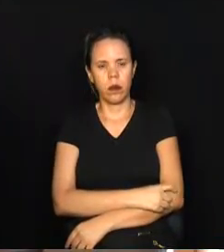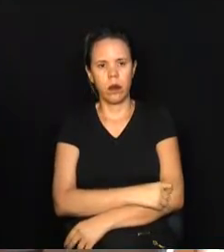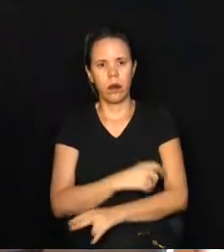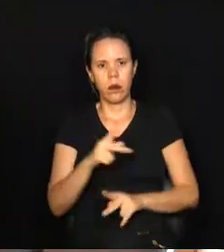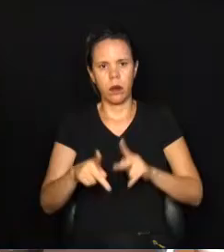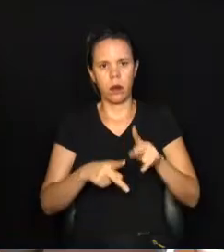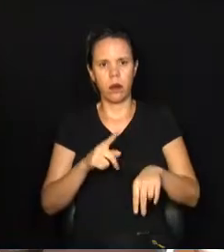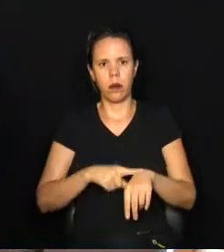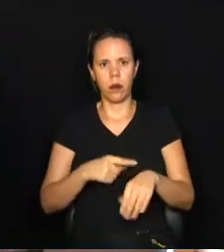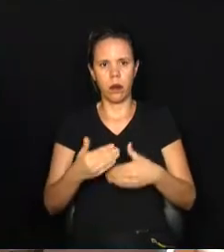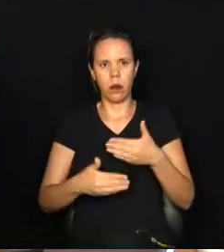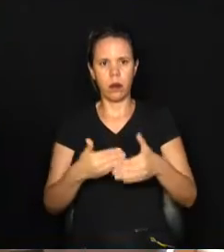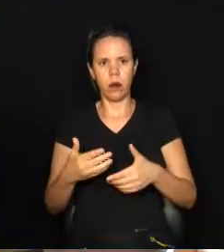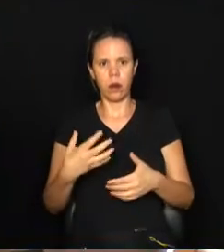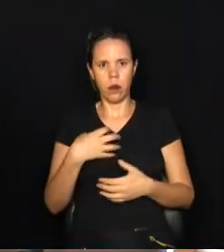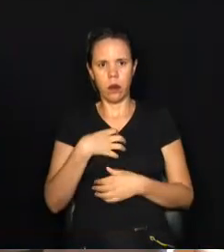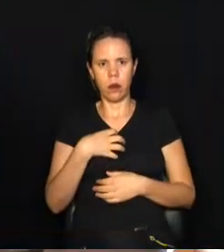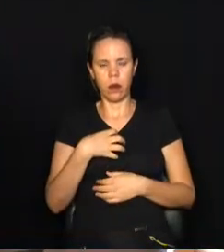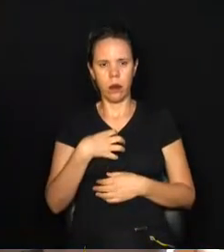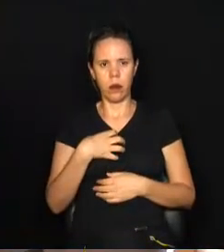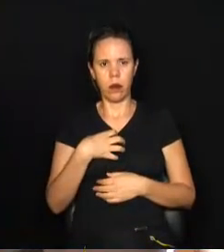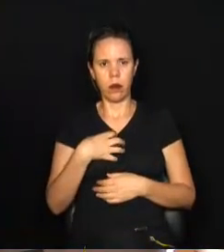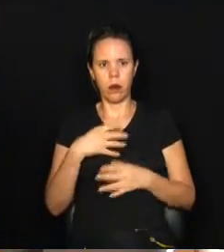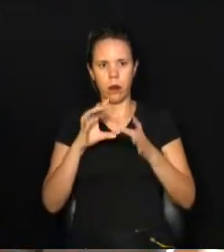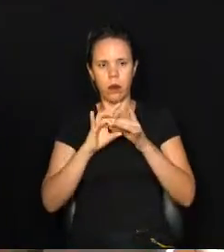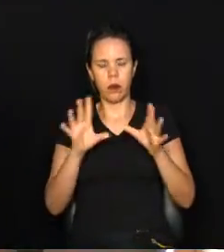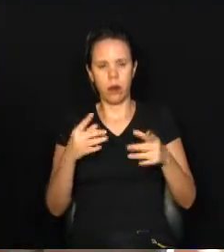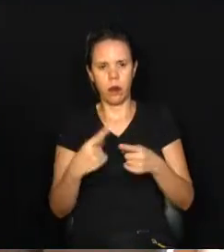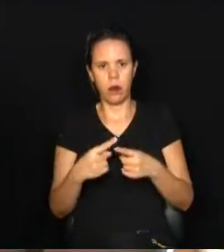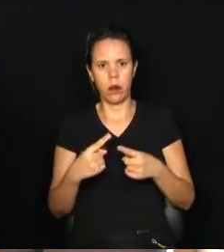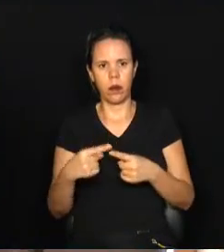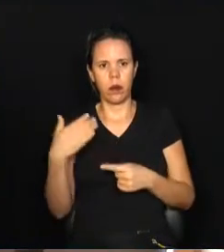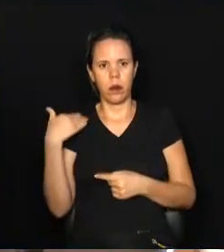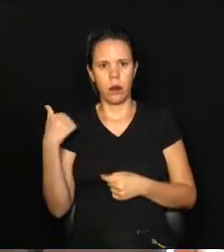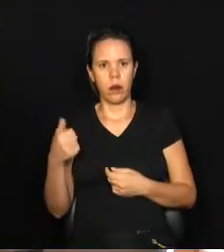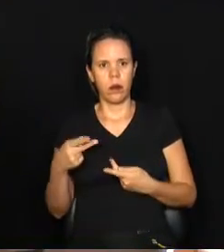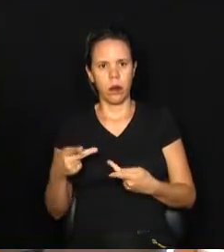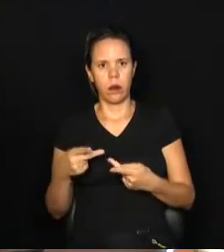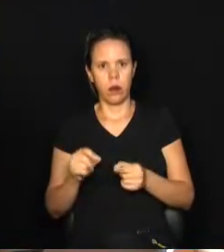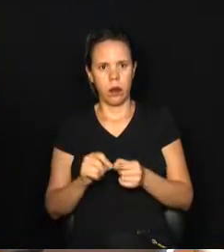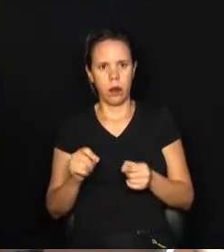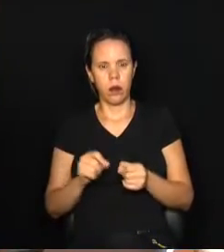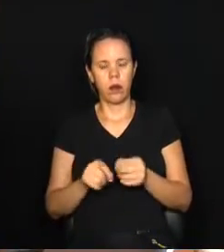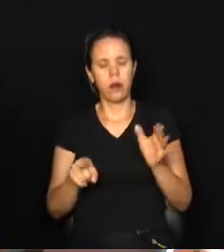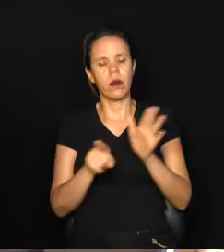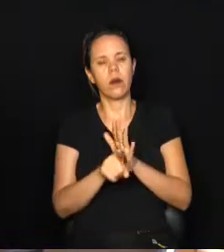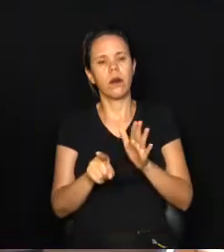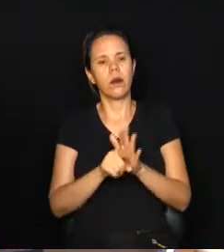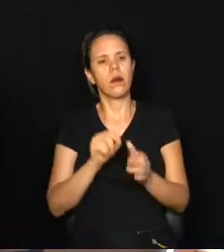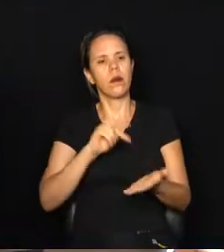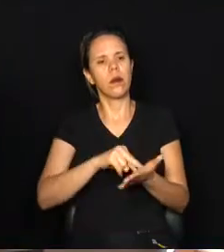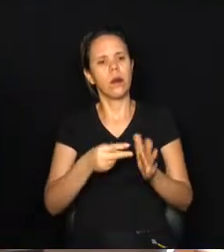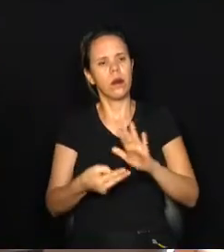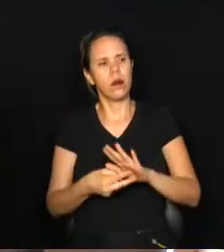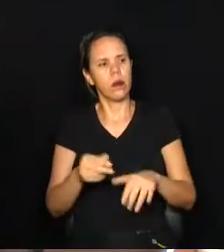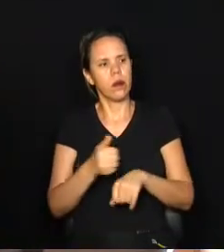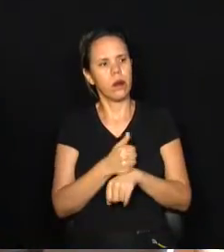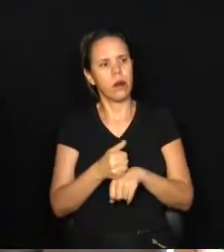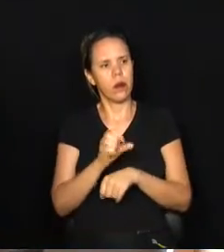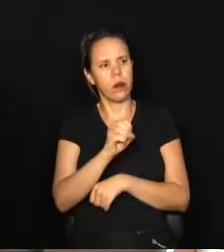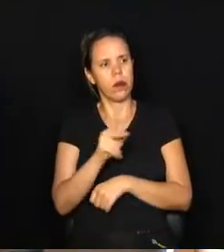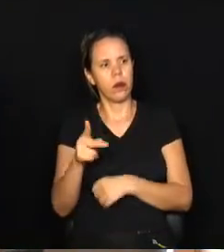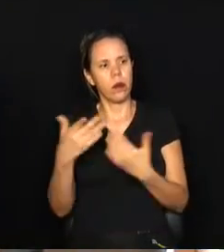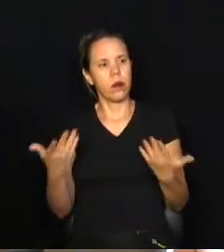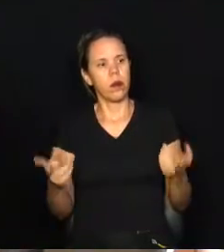os momentos eu me senti até à vontade, porque eles me chamaram para perguntar o que era optometria, qual